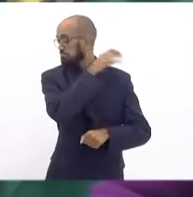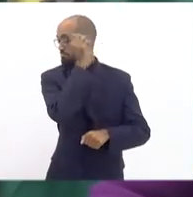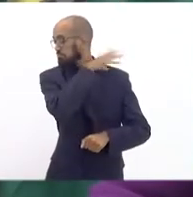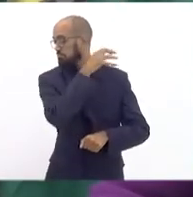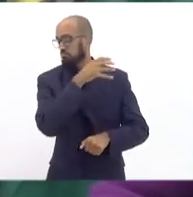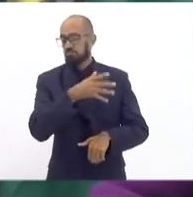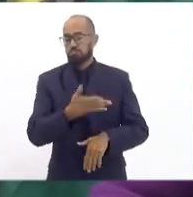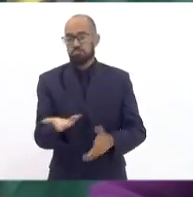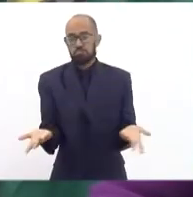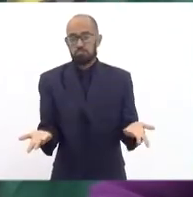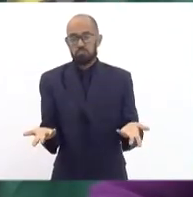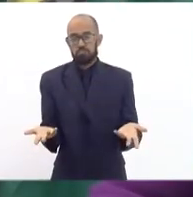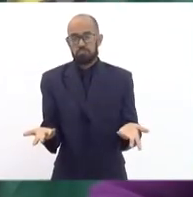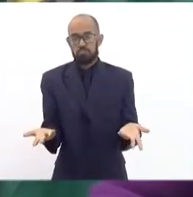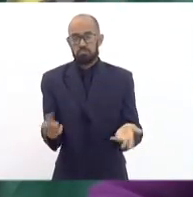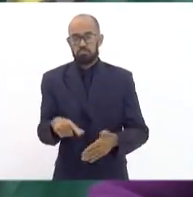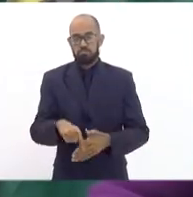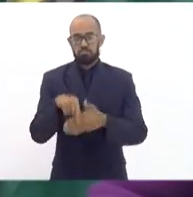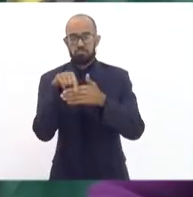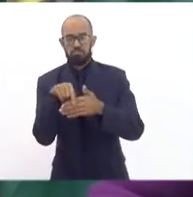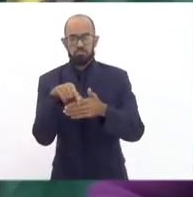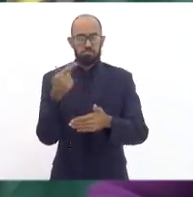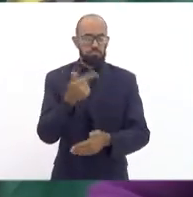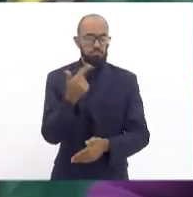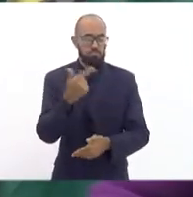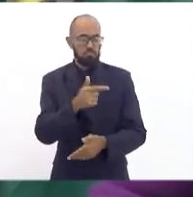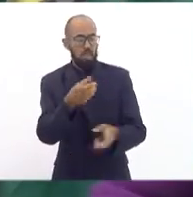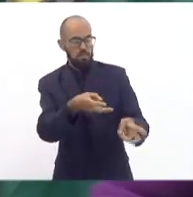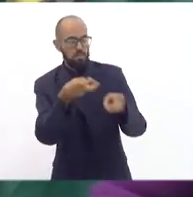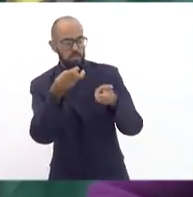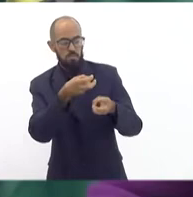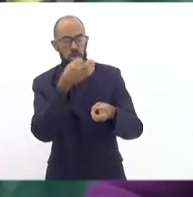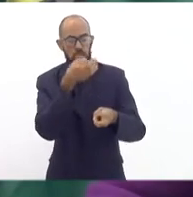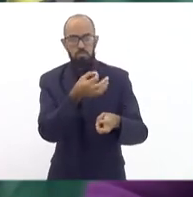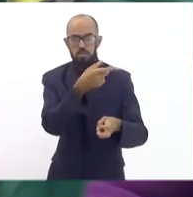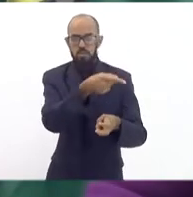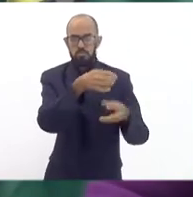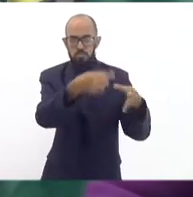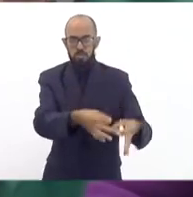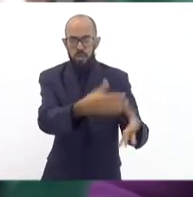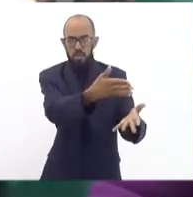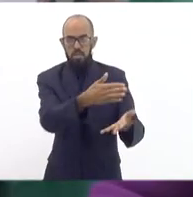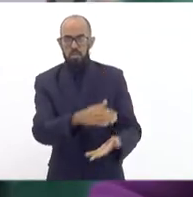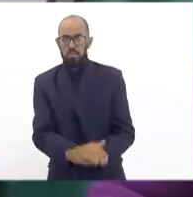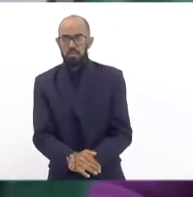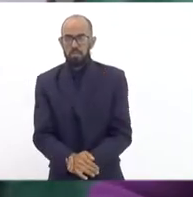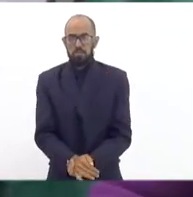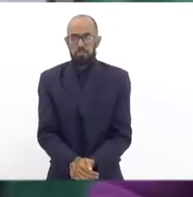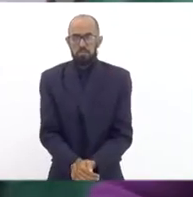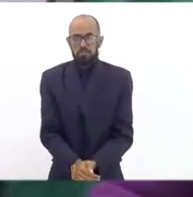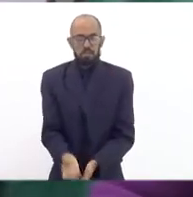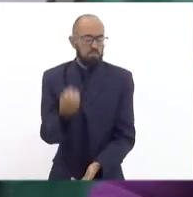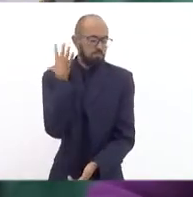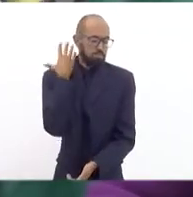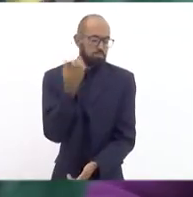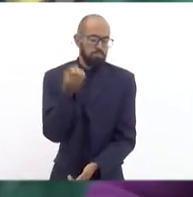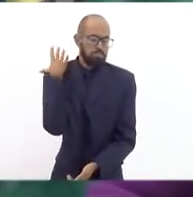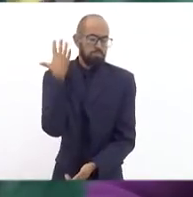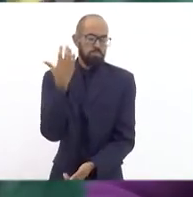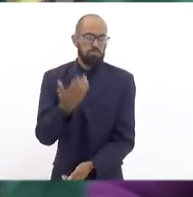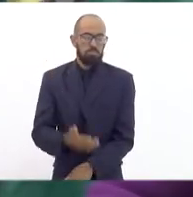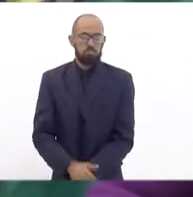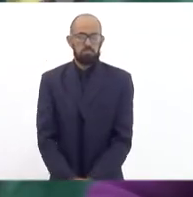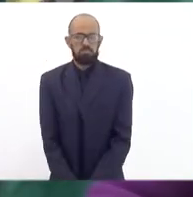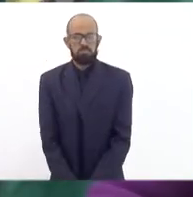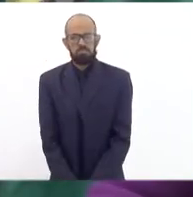menos as autoridades não levam em consideração aquilo que é colocado e que é colocado com toda a fundamentação. Ouve, mas não escuta.